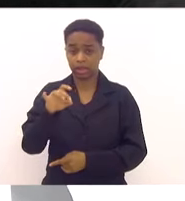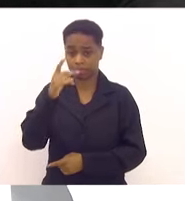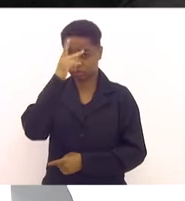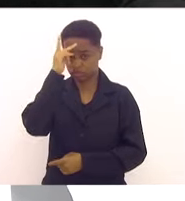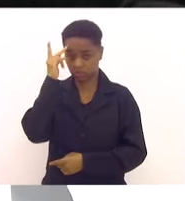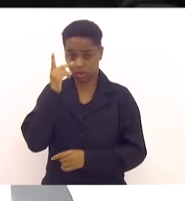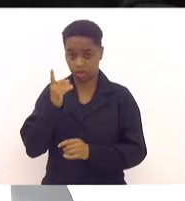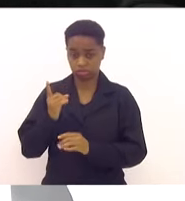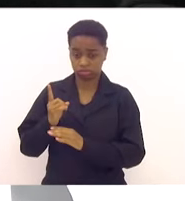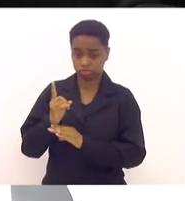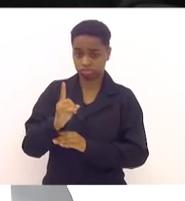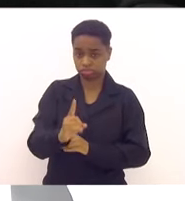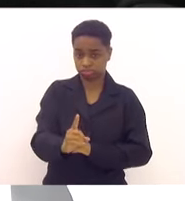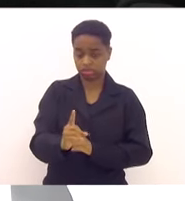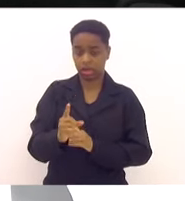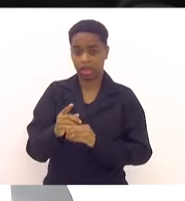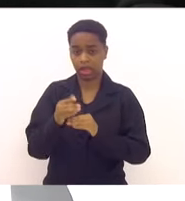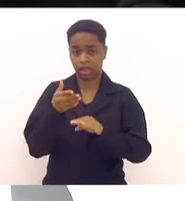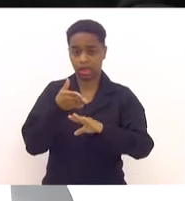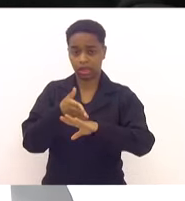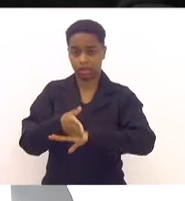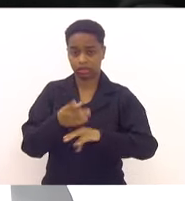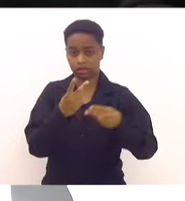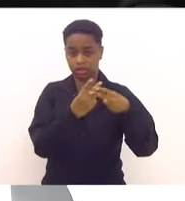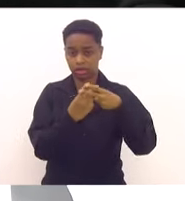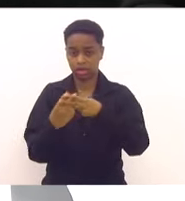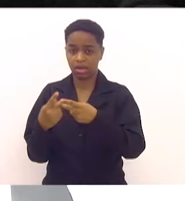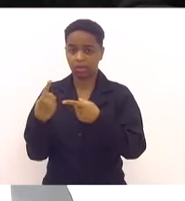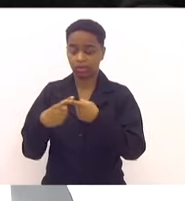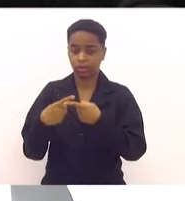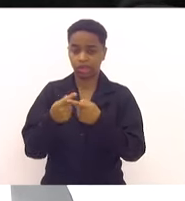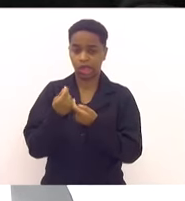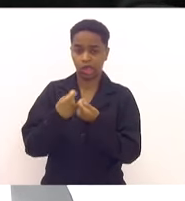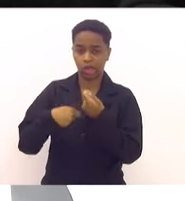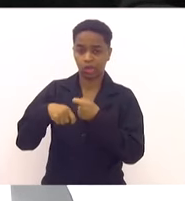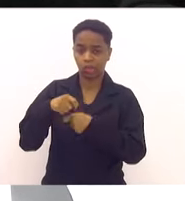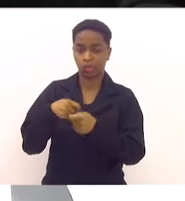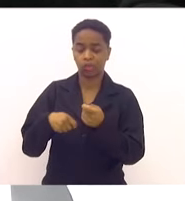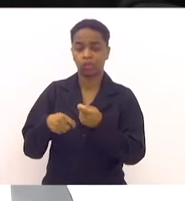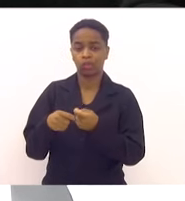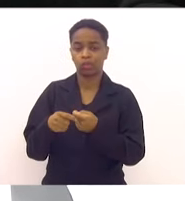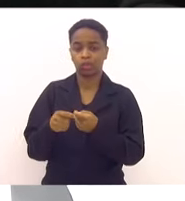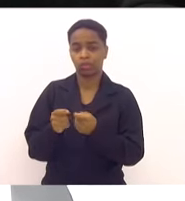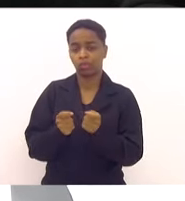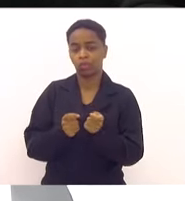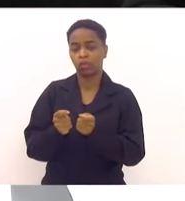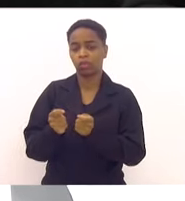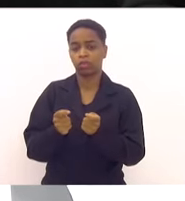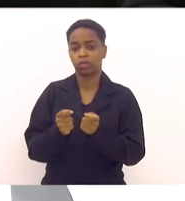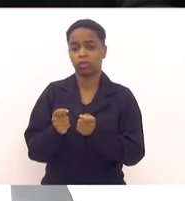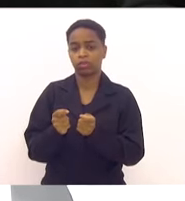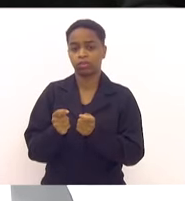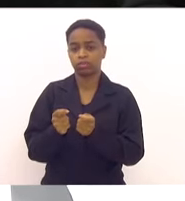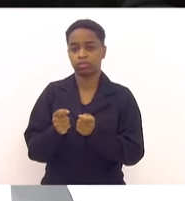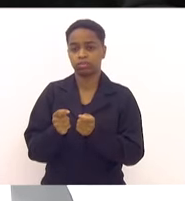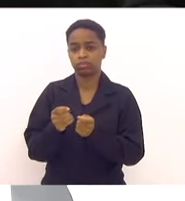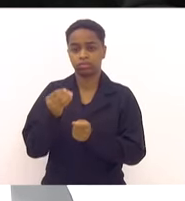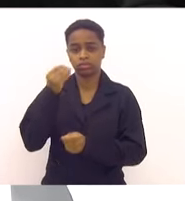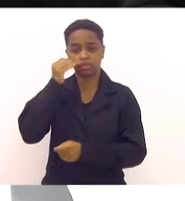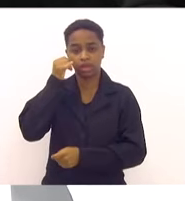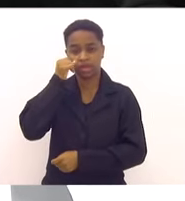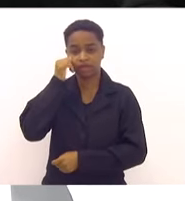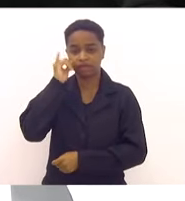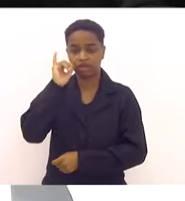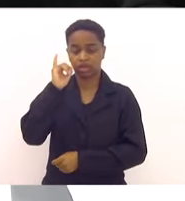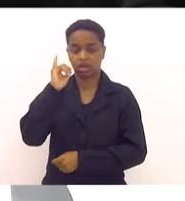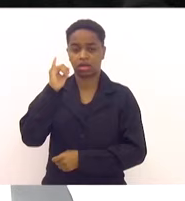entrar no presídio. Porque a gente ia economizar barbaridades na questão da prevenção à